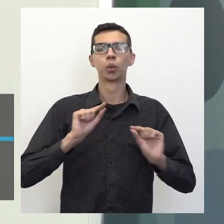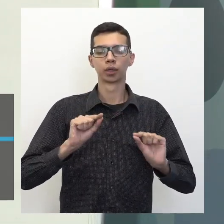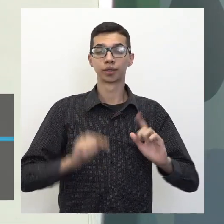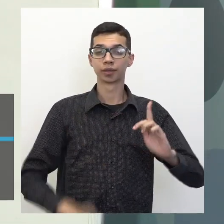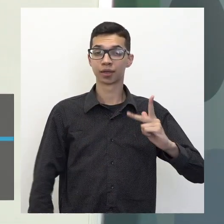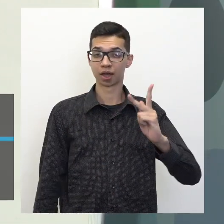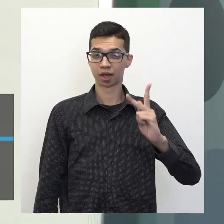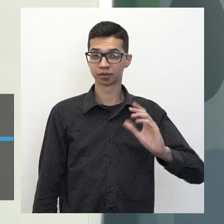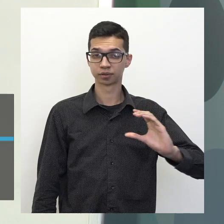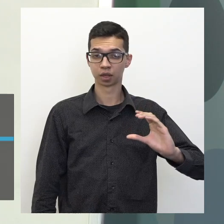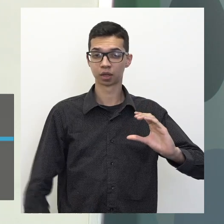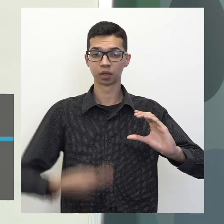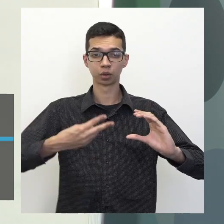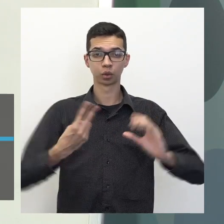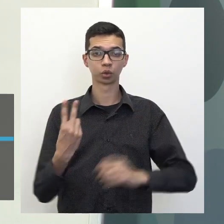condição 2,